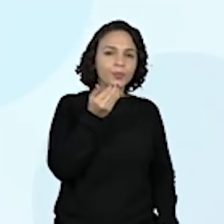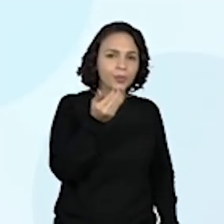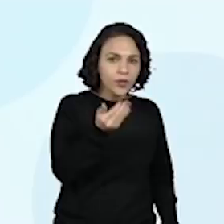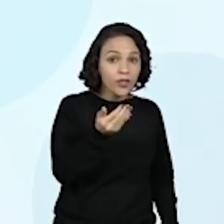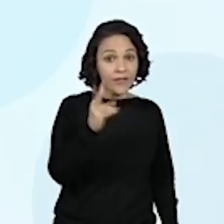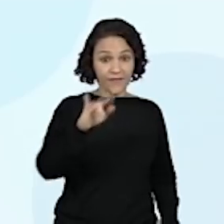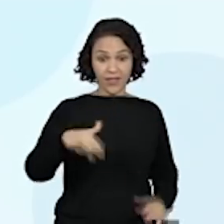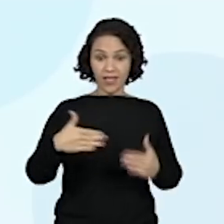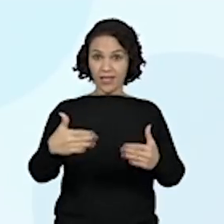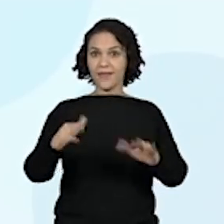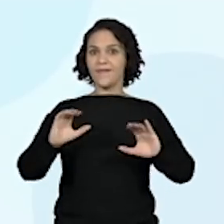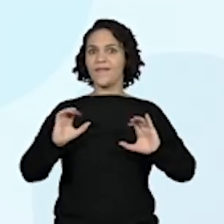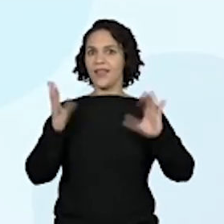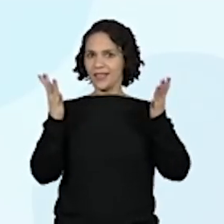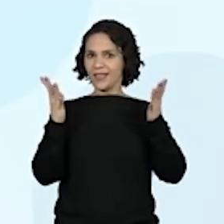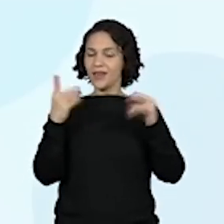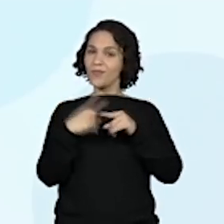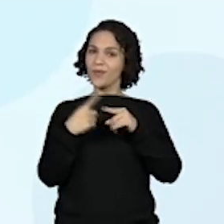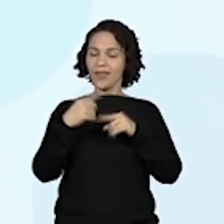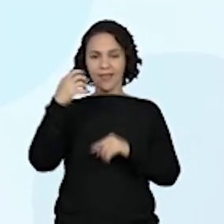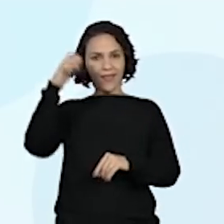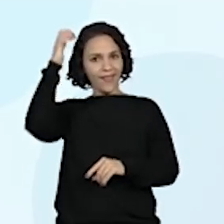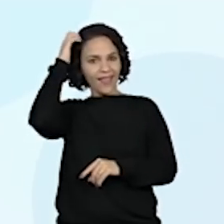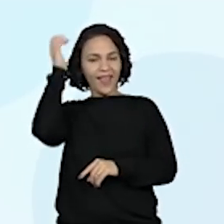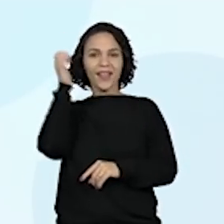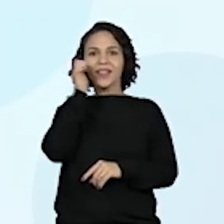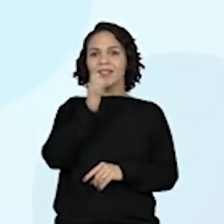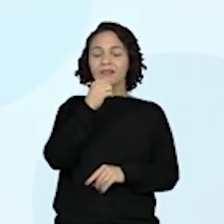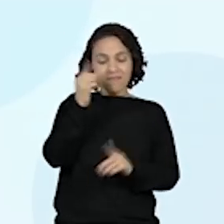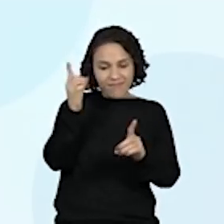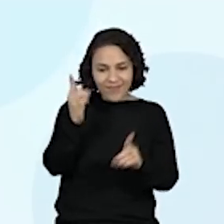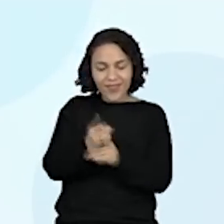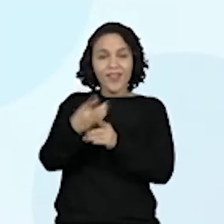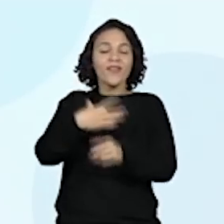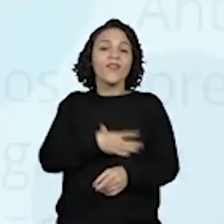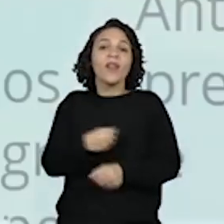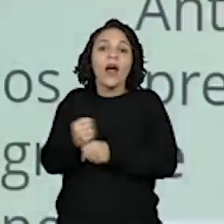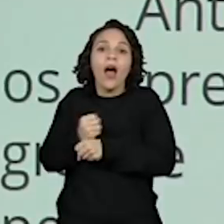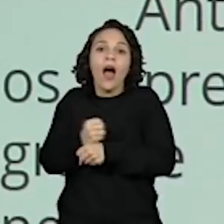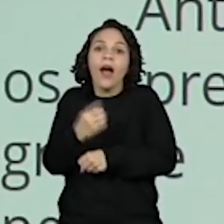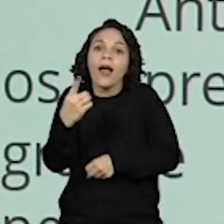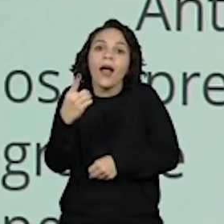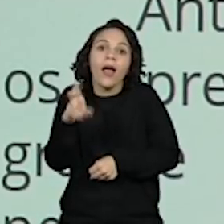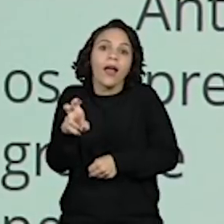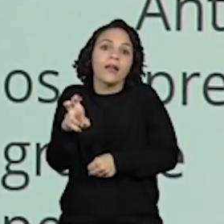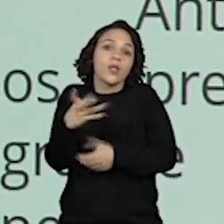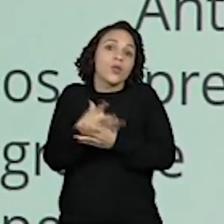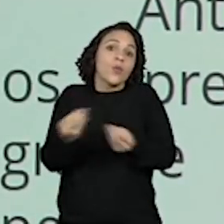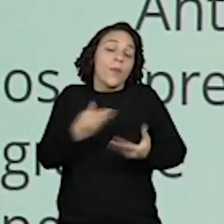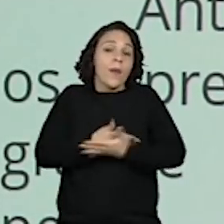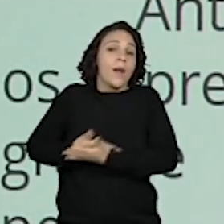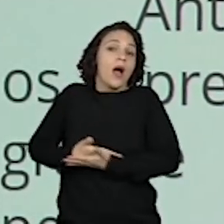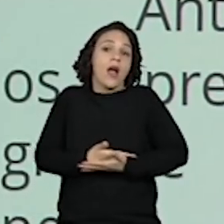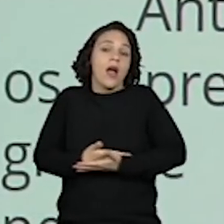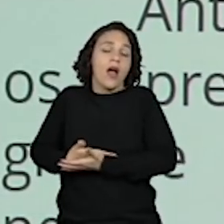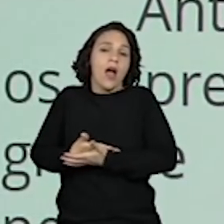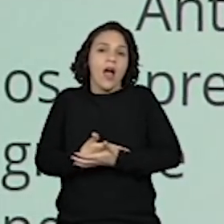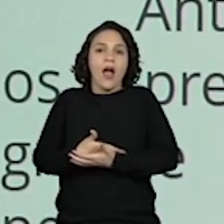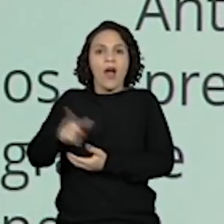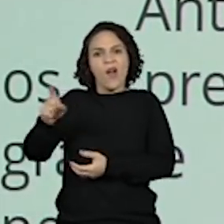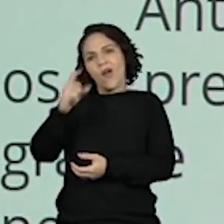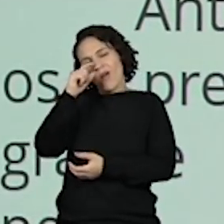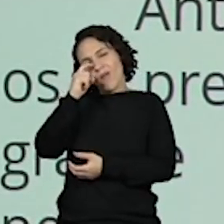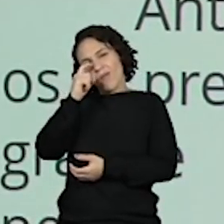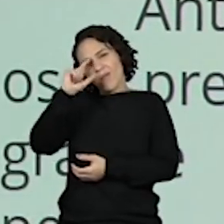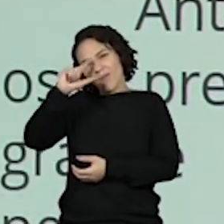grande festa, porque o rei e a rainha reencontraram aí depois de 15 anos aquele bebê que tinha sido sequestrado por